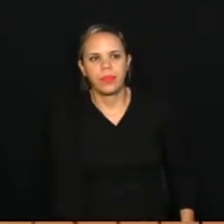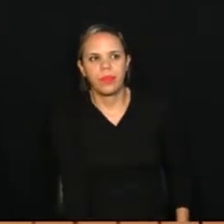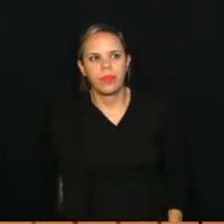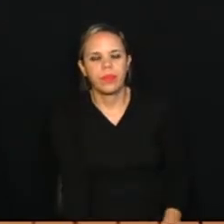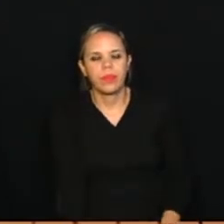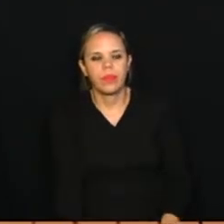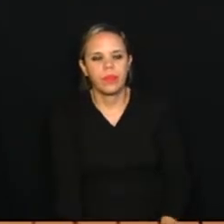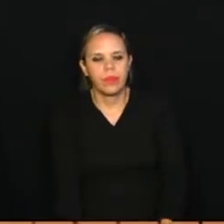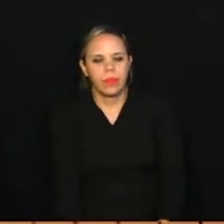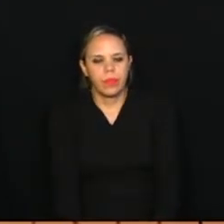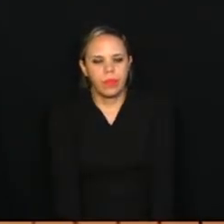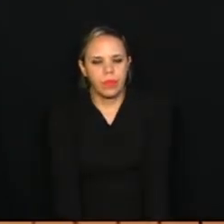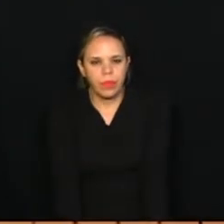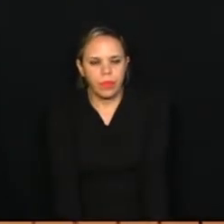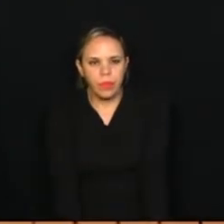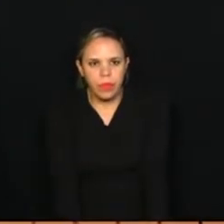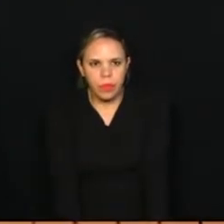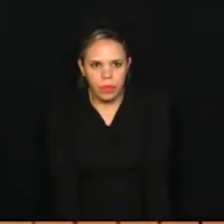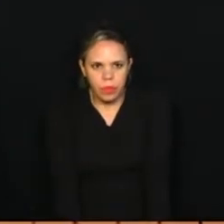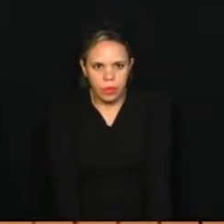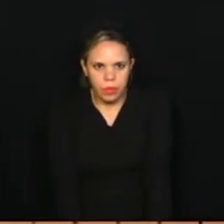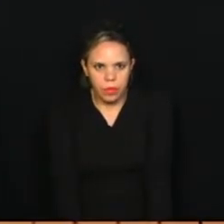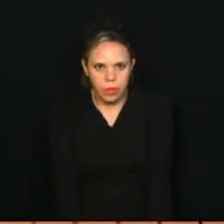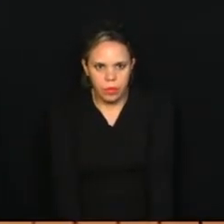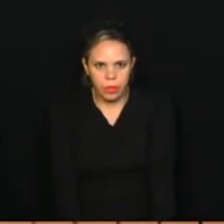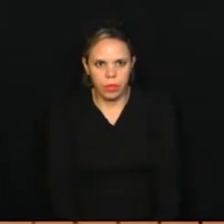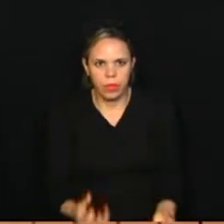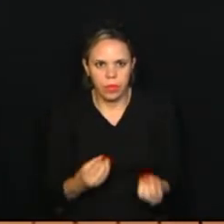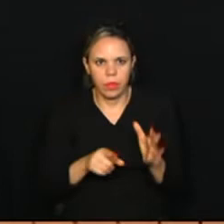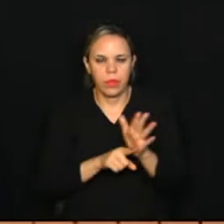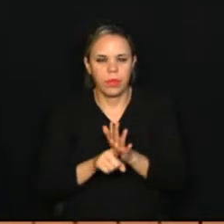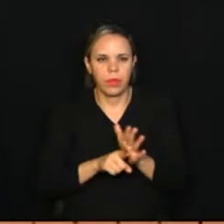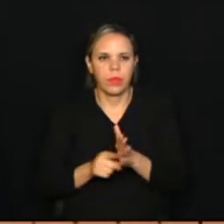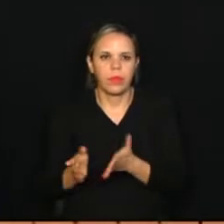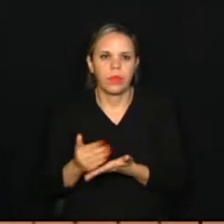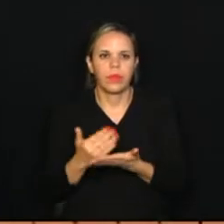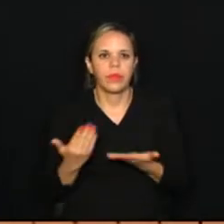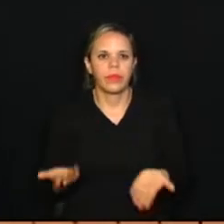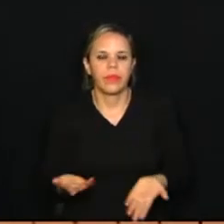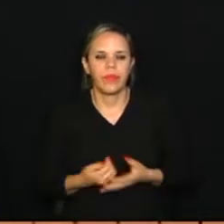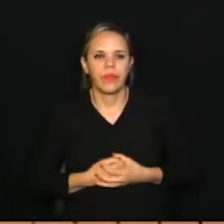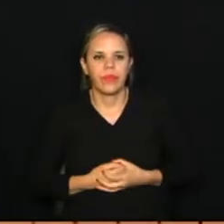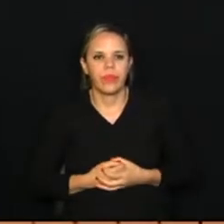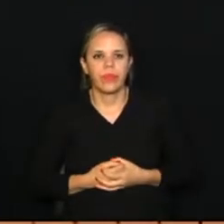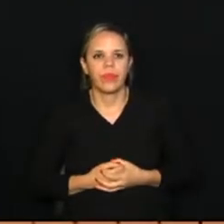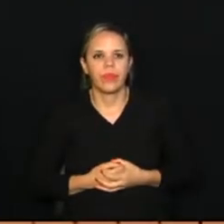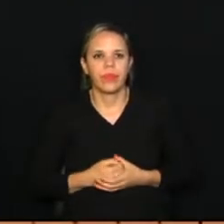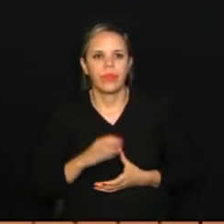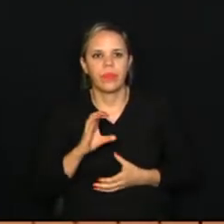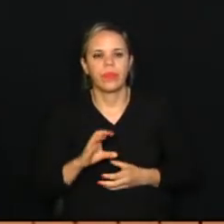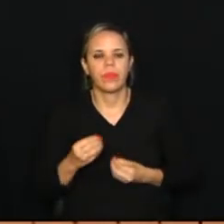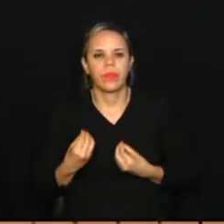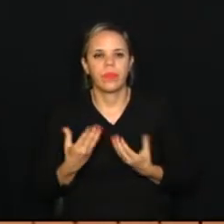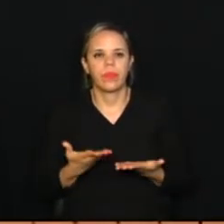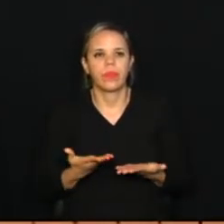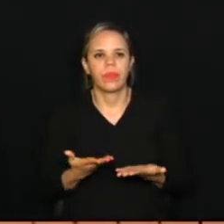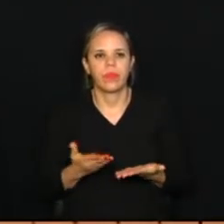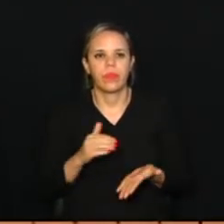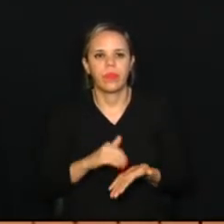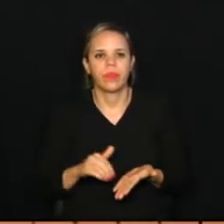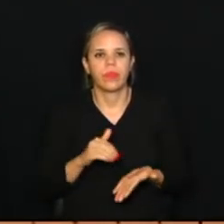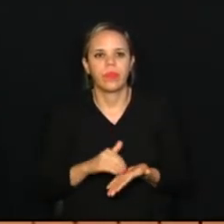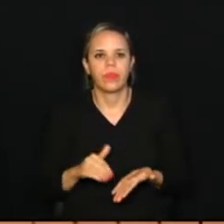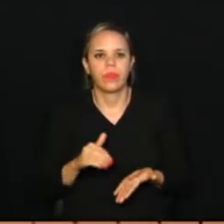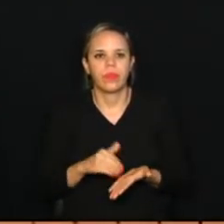Desculpa. E aí, essa informação que é coletada no cidadão é encaminhada para a secretaria ou